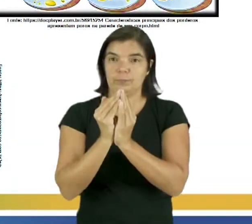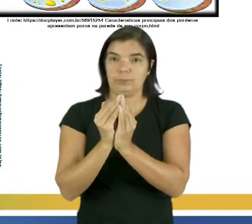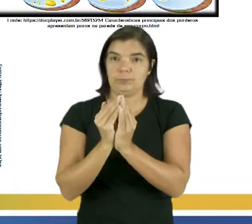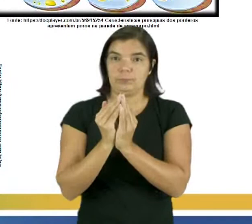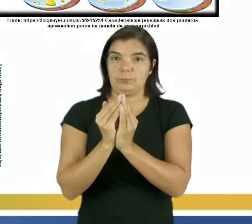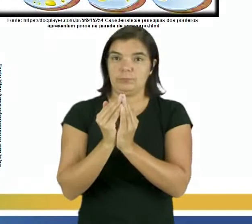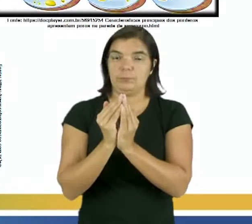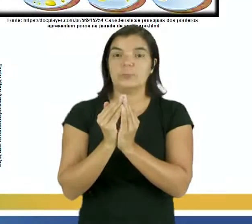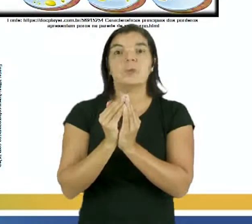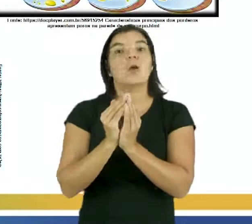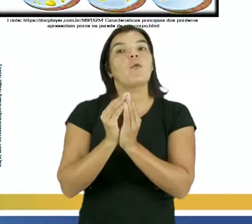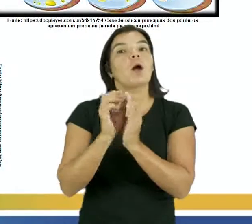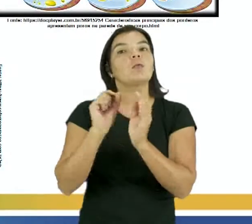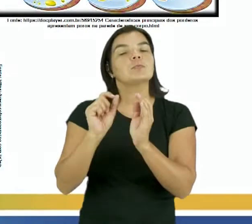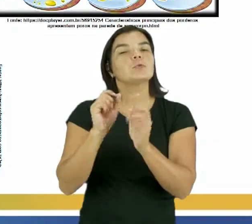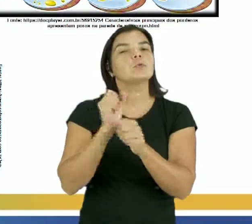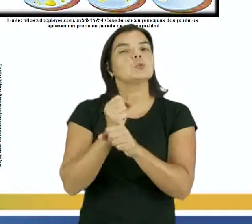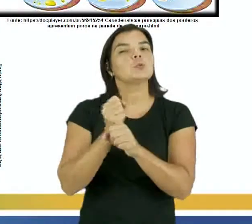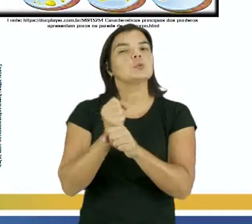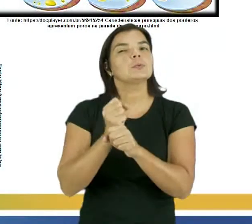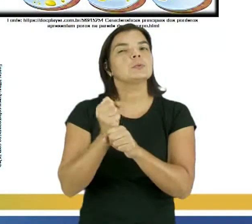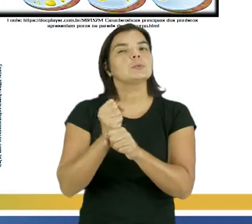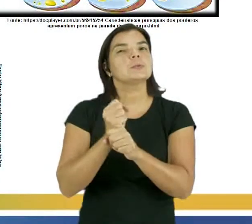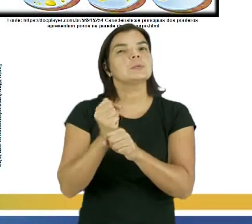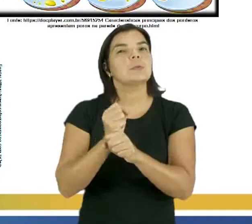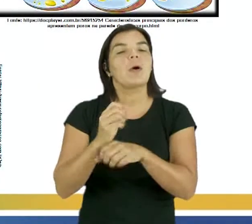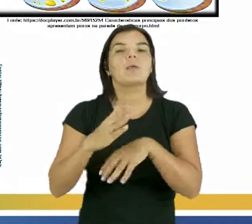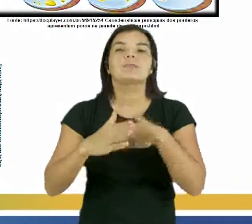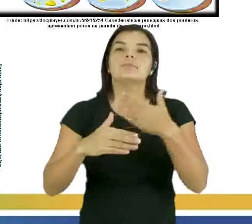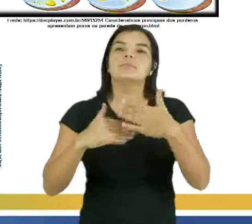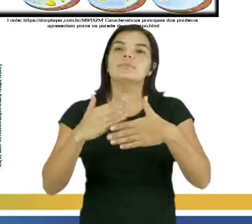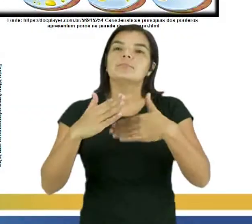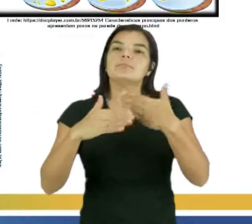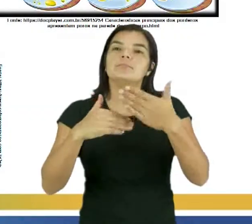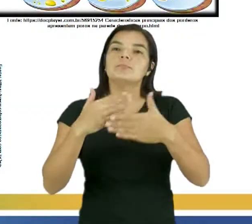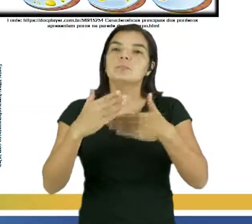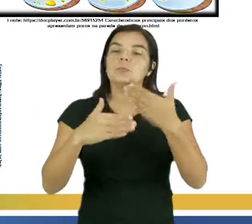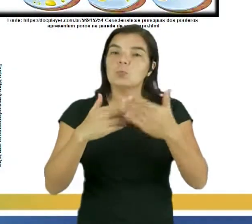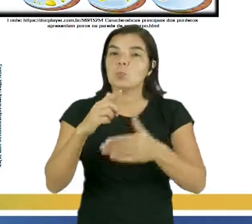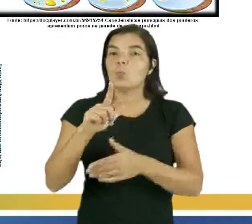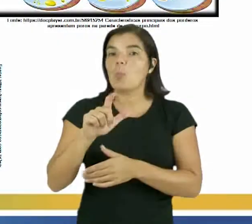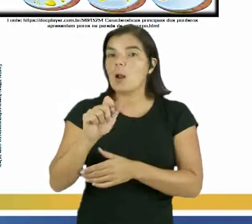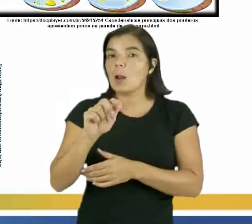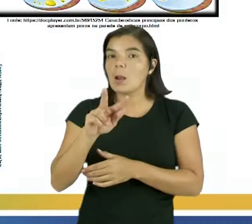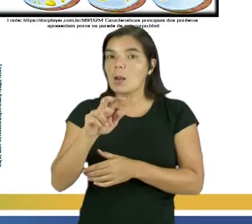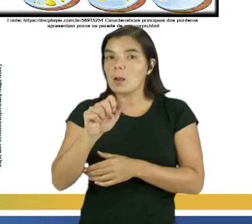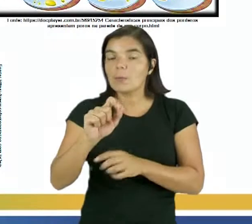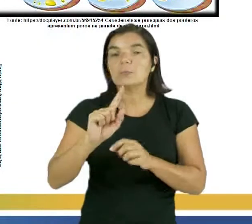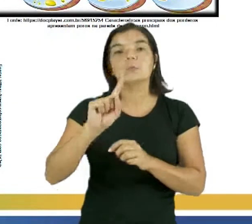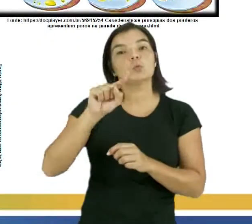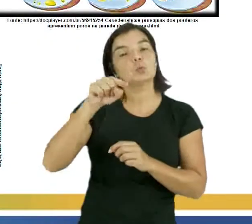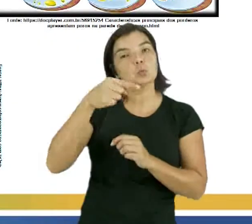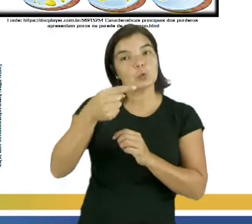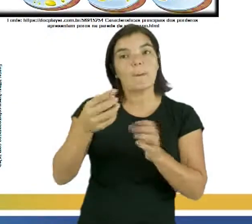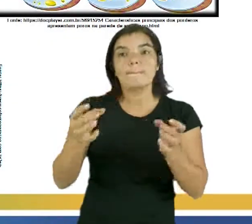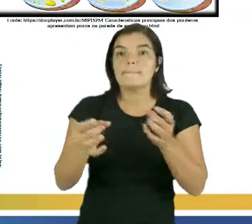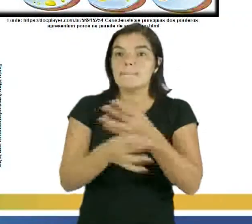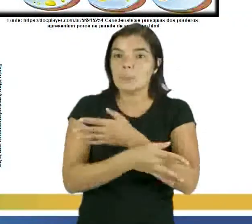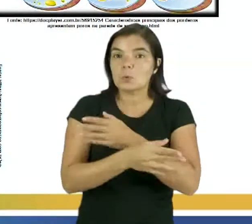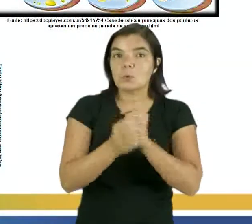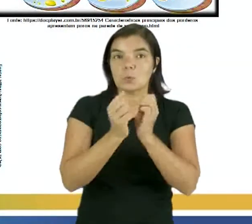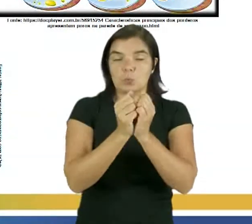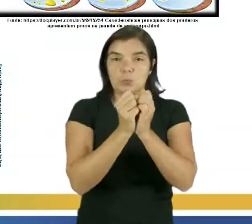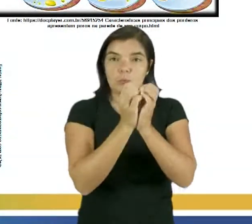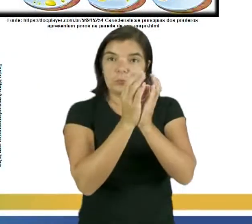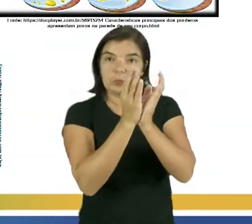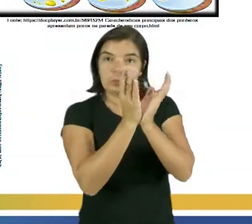se fechar. E aí vai ficar fechado durante um tempo, vai ter o desenvolvimento ali de uma larva. E aí, quando essa larva estiver pronta, o ósculo